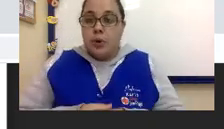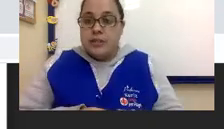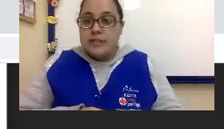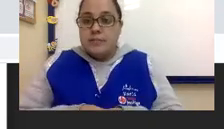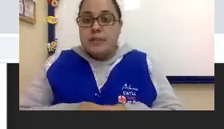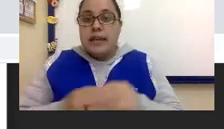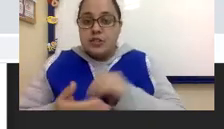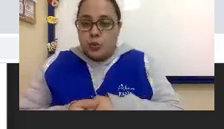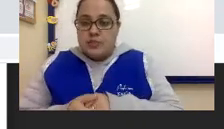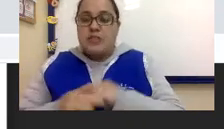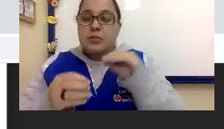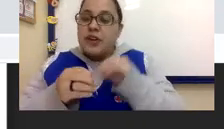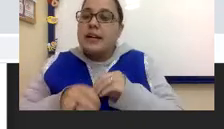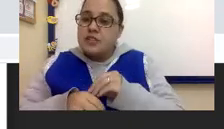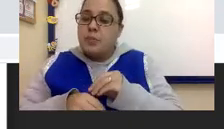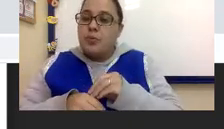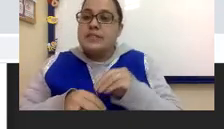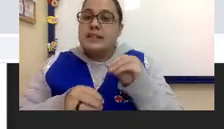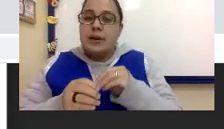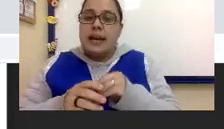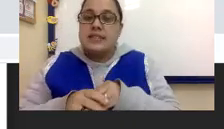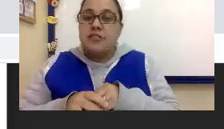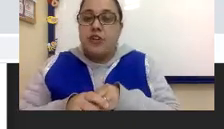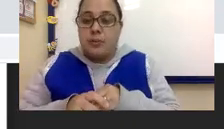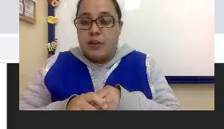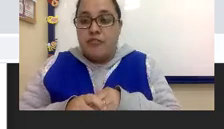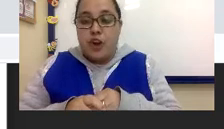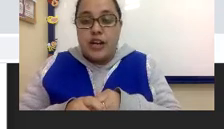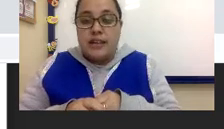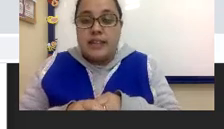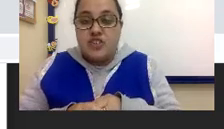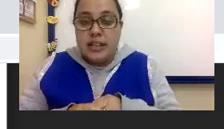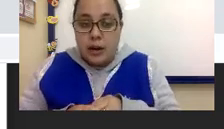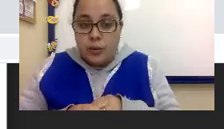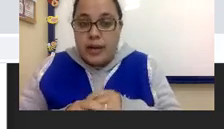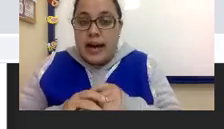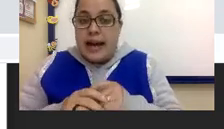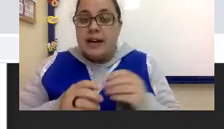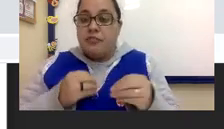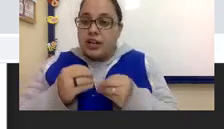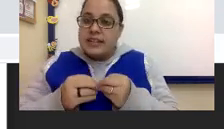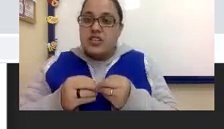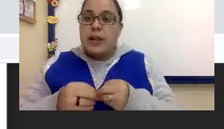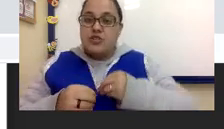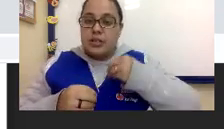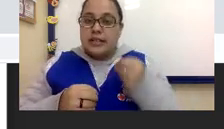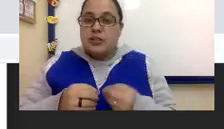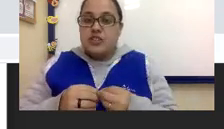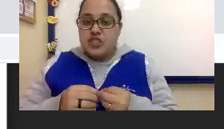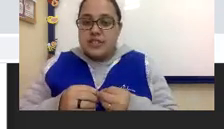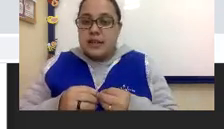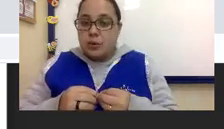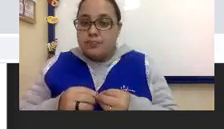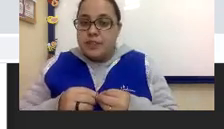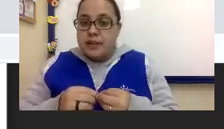As boas e as ruins. Mas vamos falar das boas, que são aquelas que formam a flora intestinal. A flora intestinal ela ajuda tanto